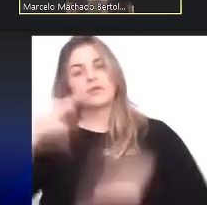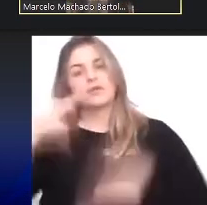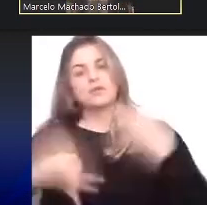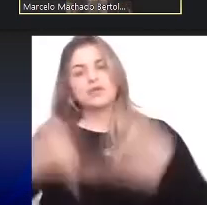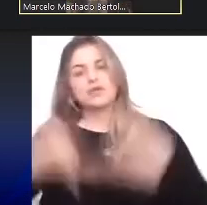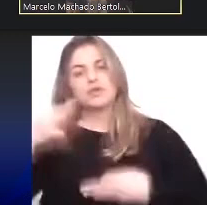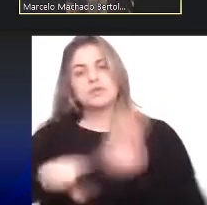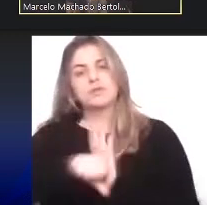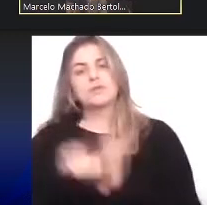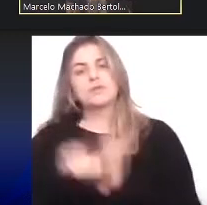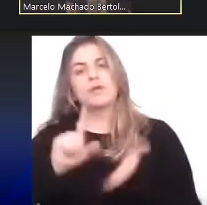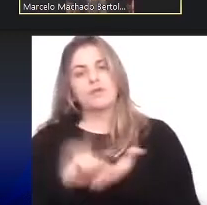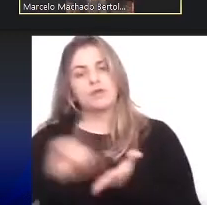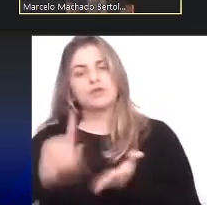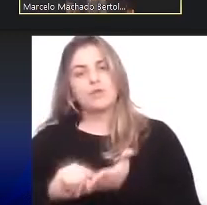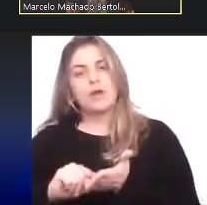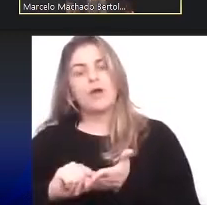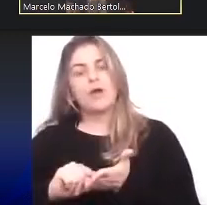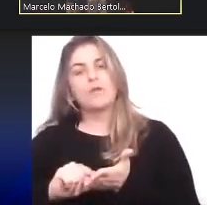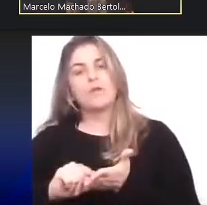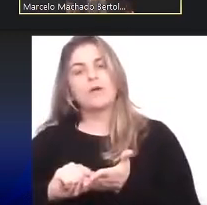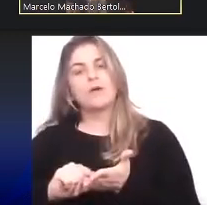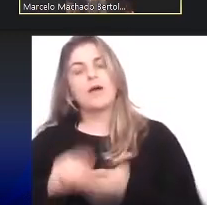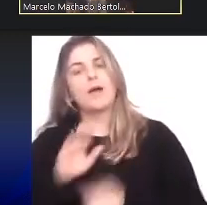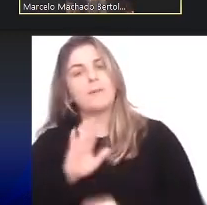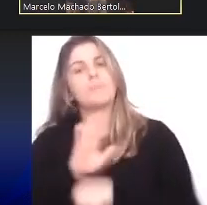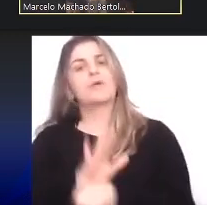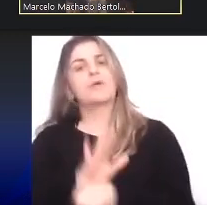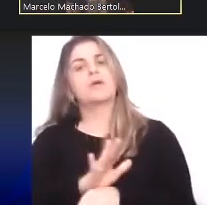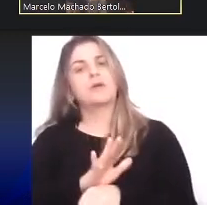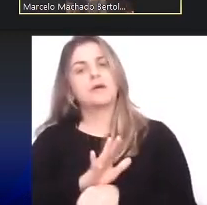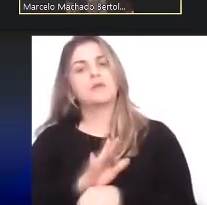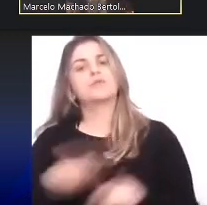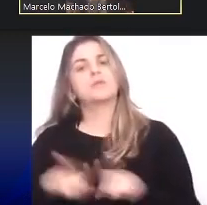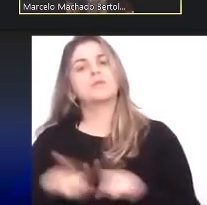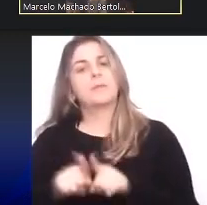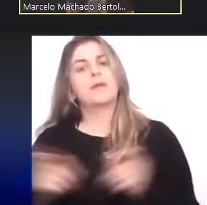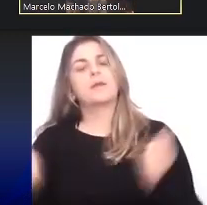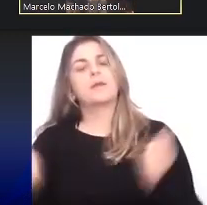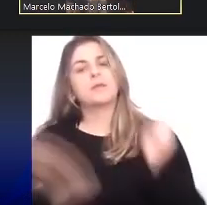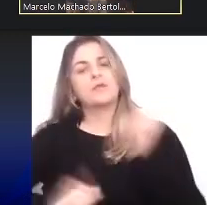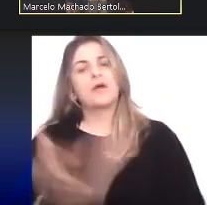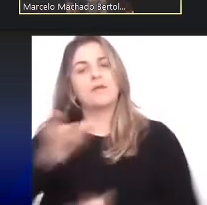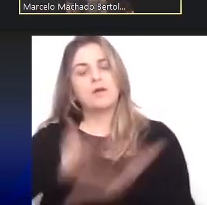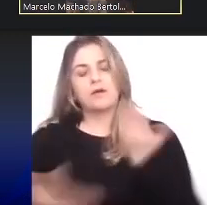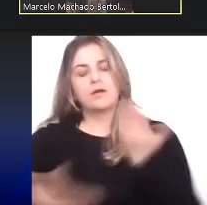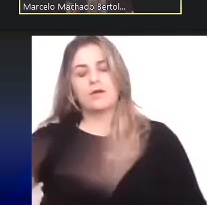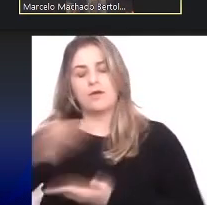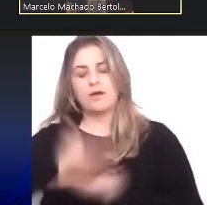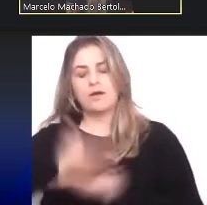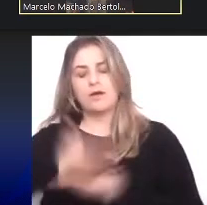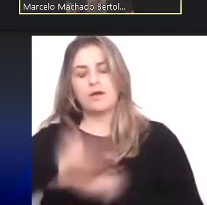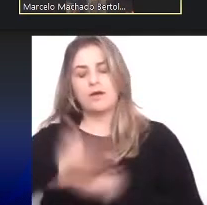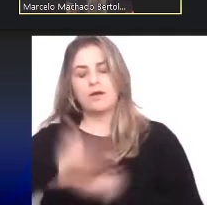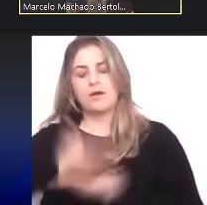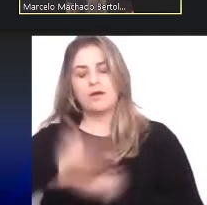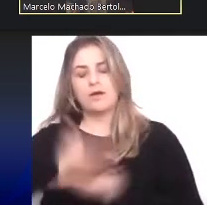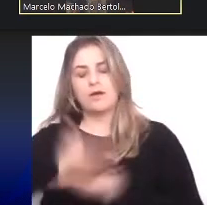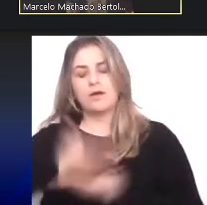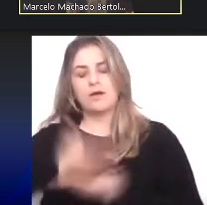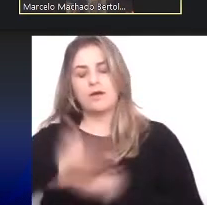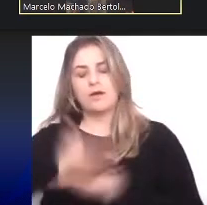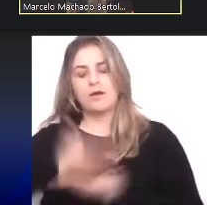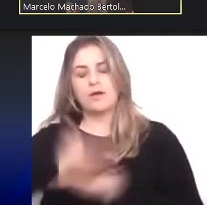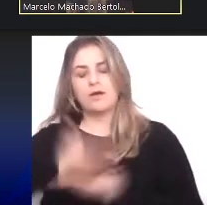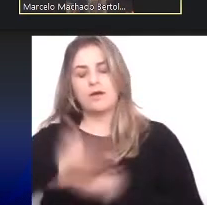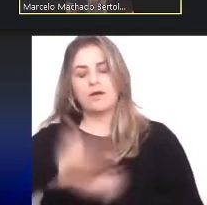criminal virtual a serviço do antropocentrismo, valorizando mais do que nunca o advogado e o cidadão. Muito obrigado